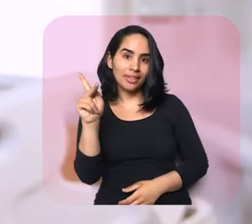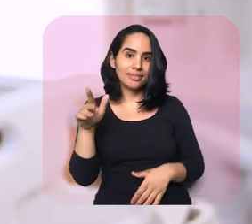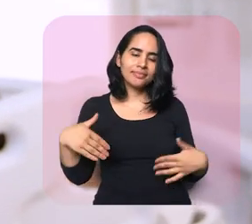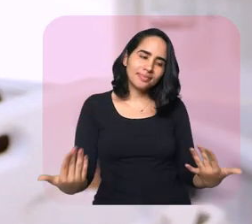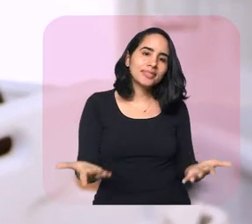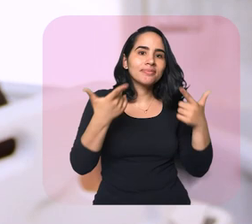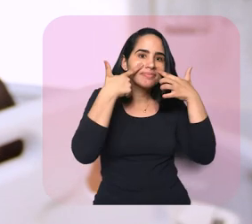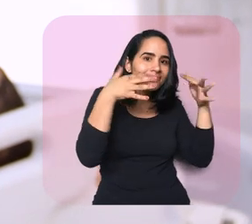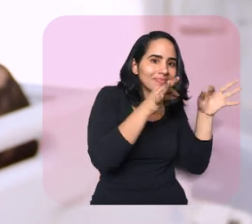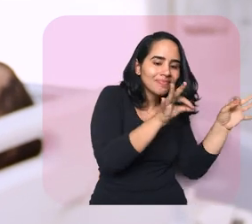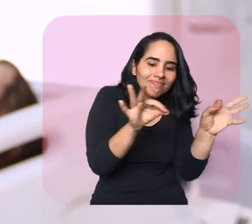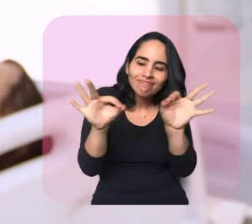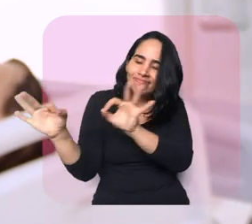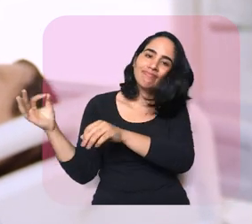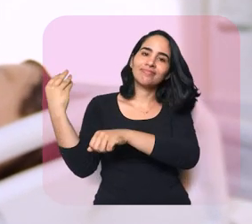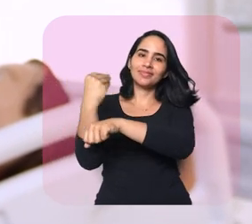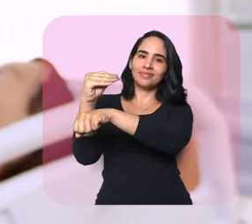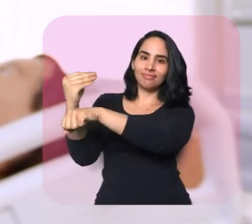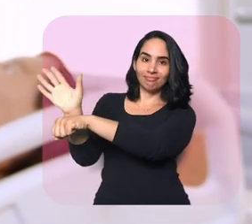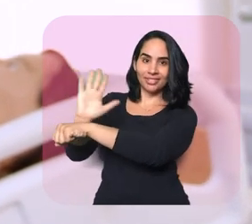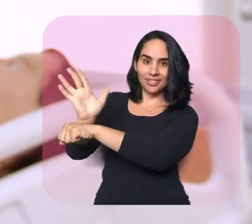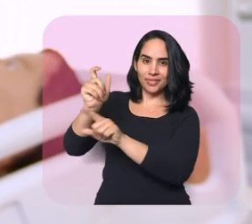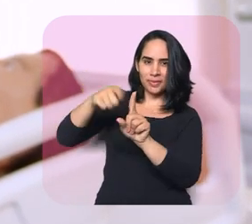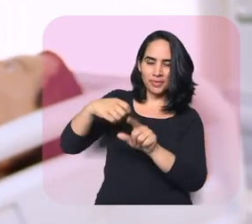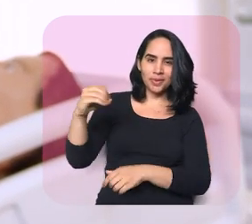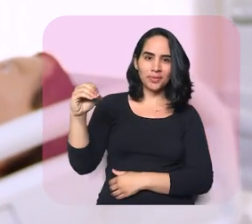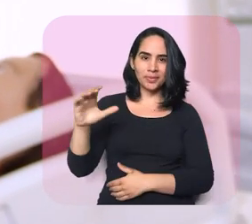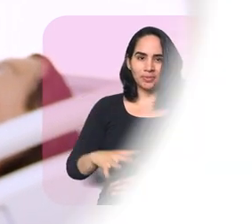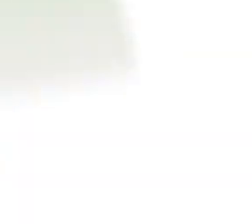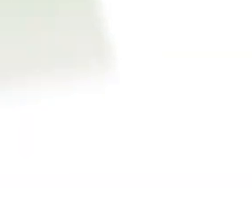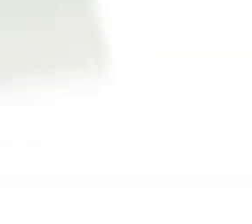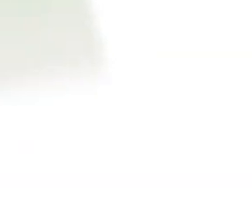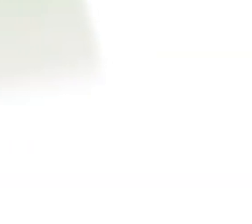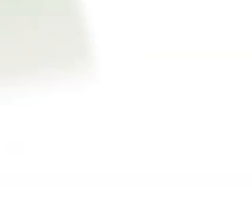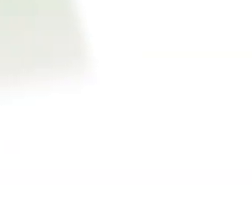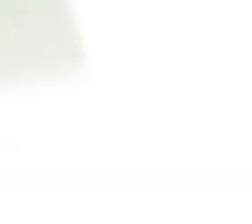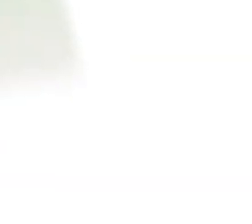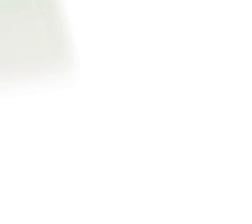Então, pessoal, fiquem ligados no conteúdo dos próximos vídeos nesse mês de outubro.